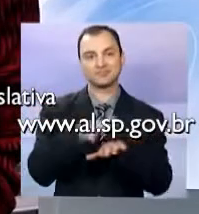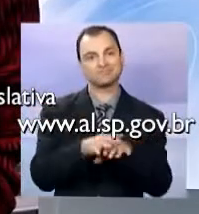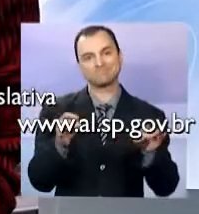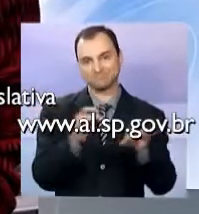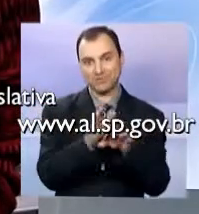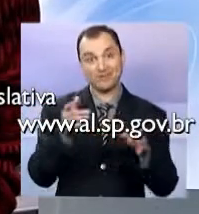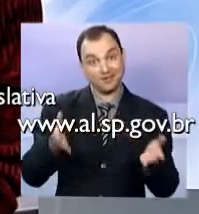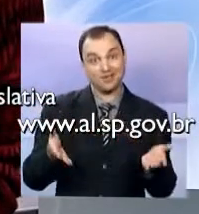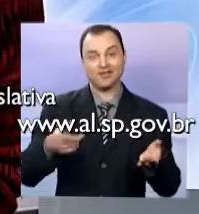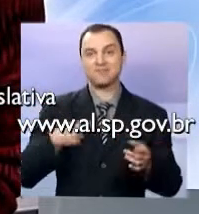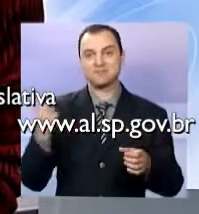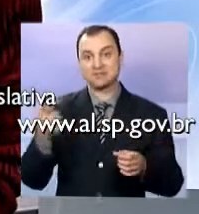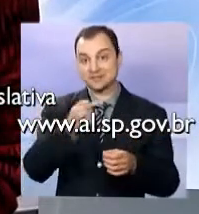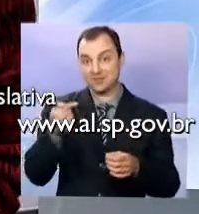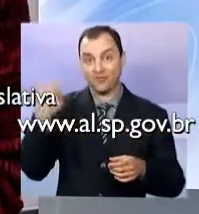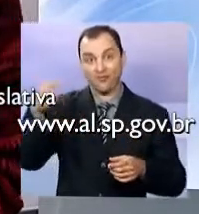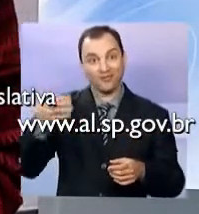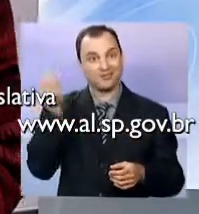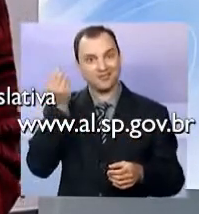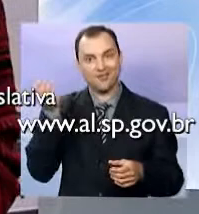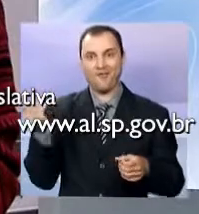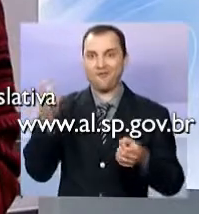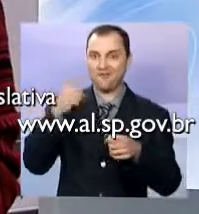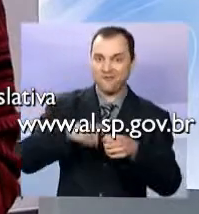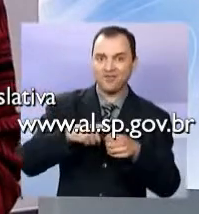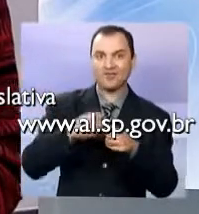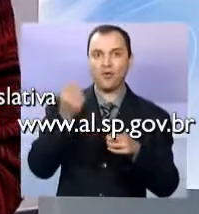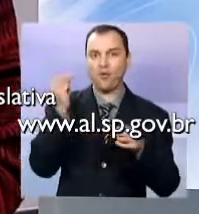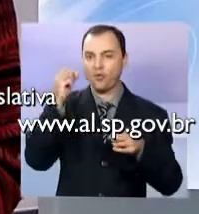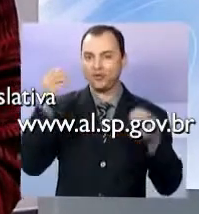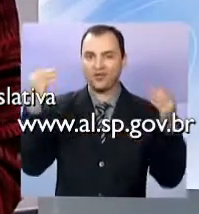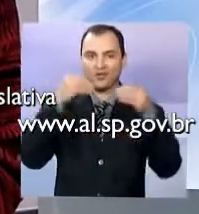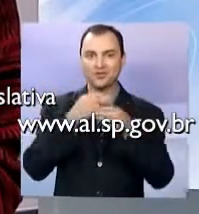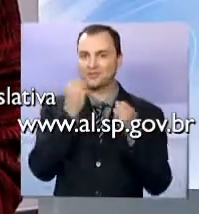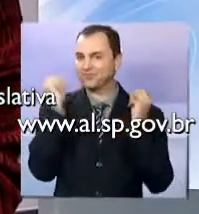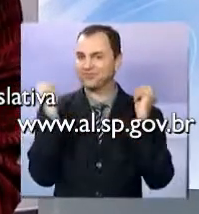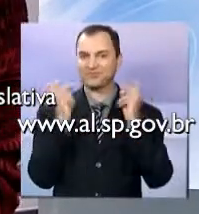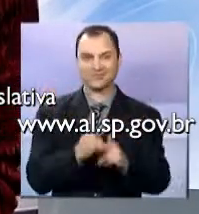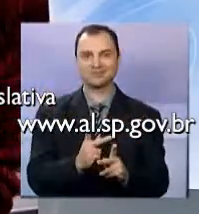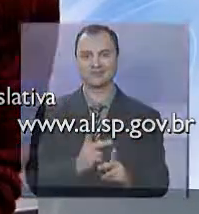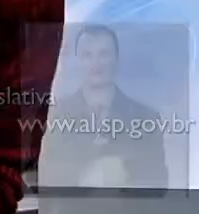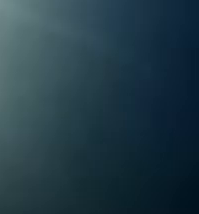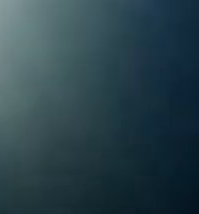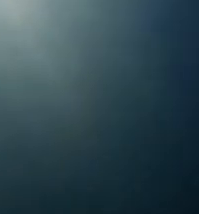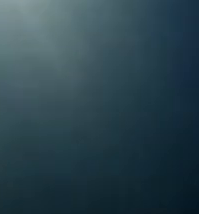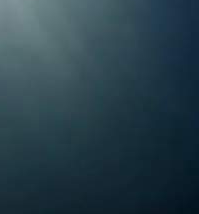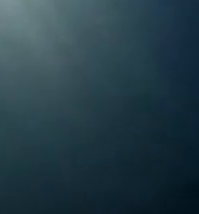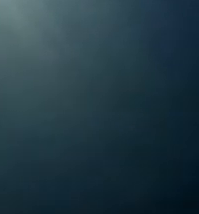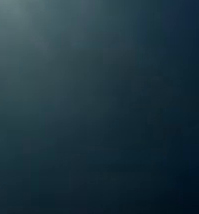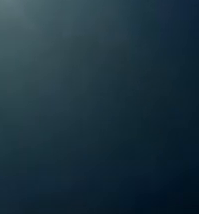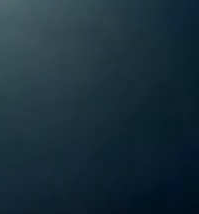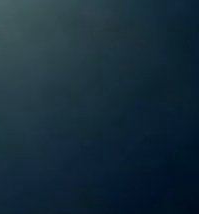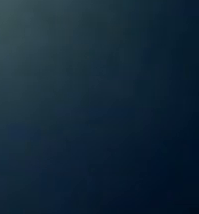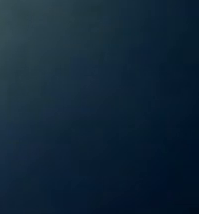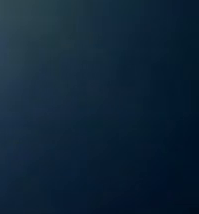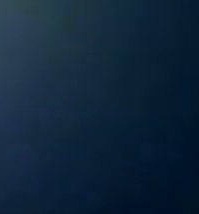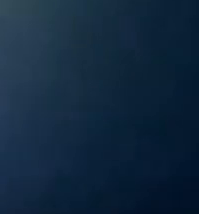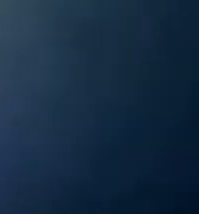é um programa inclusive termina aqui a gente volta na próxima sexta as 8 horas da noite até lá e